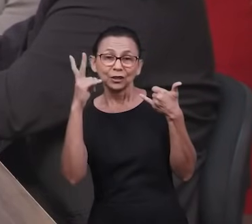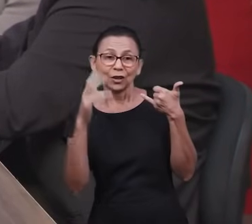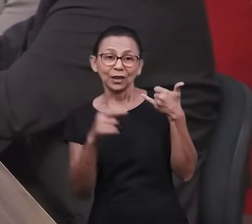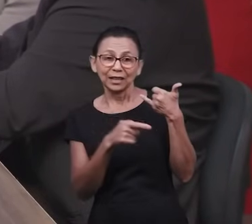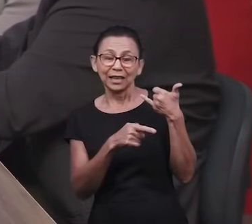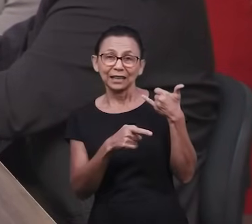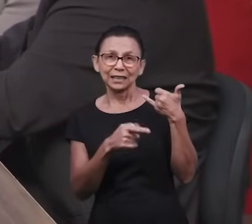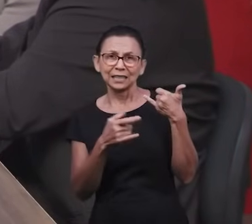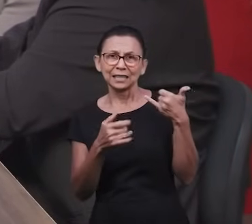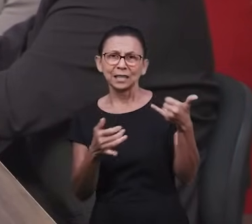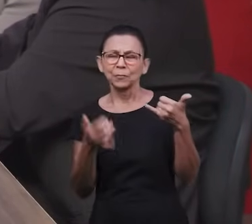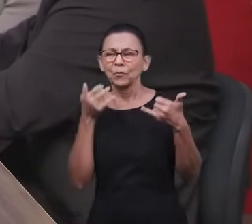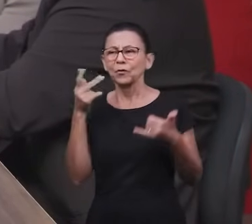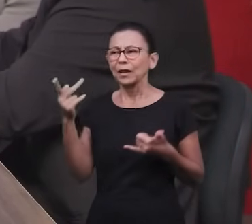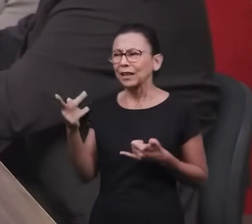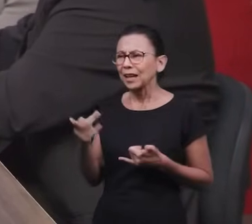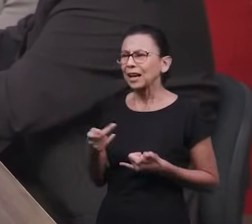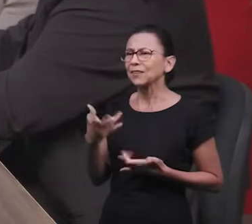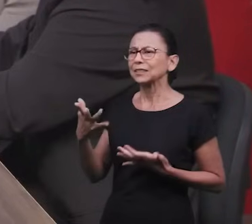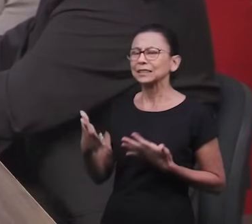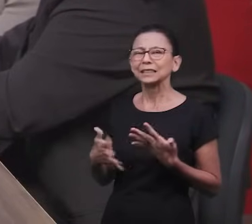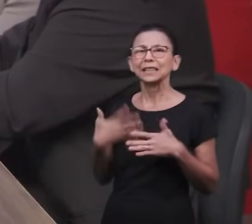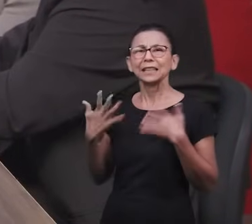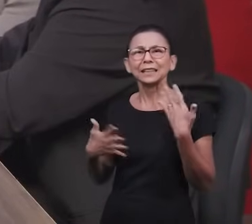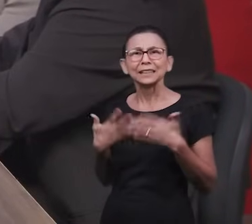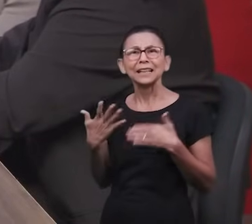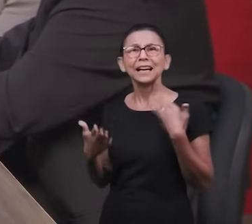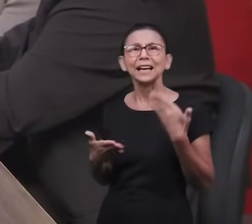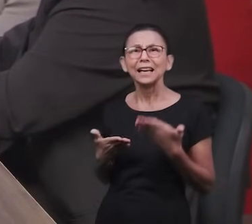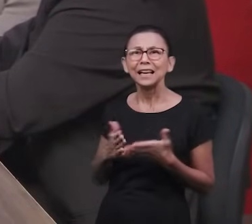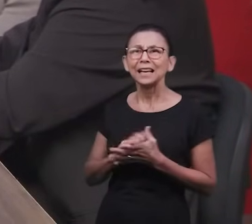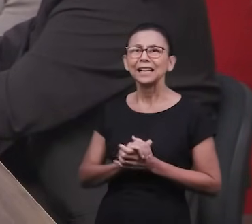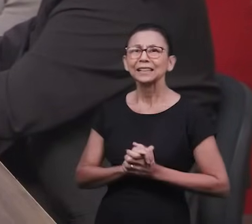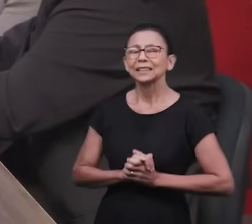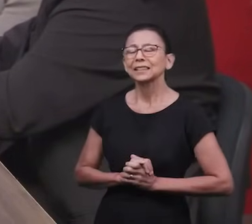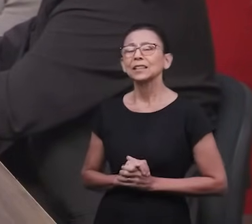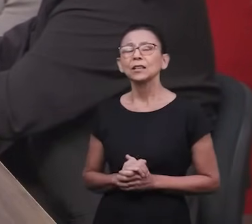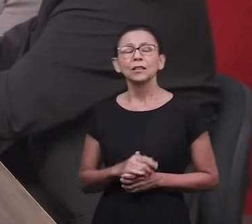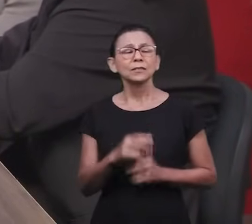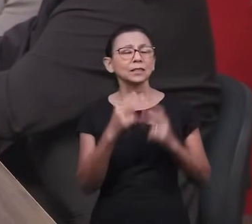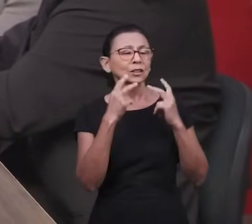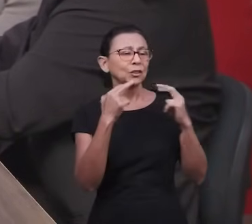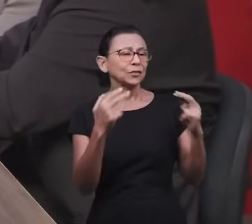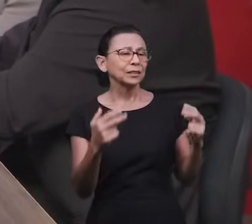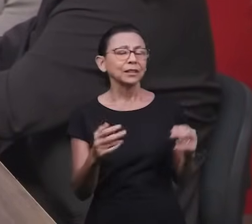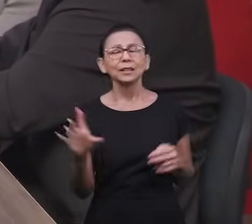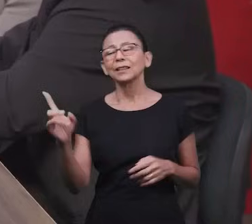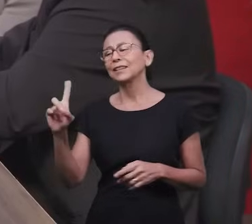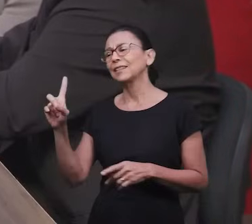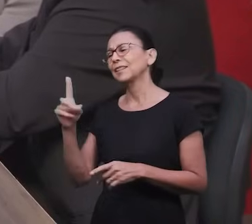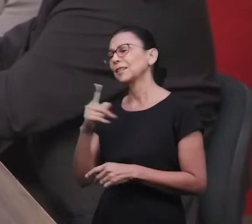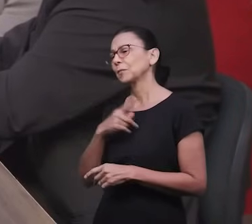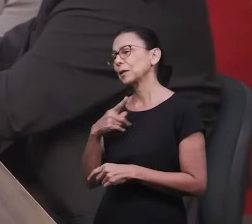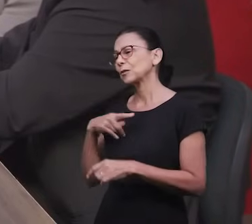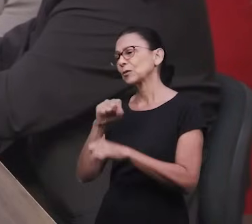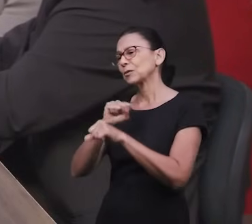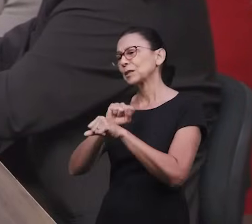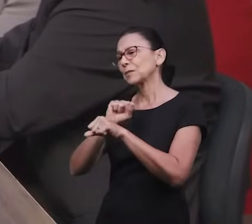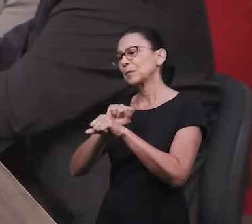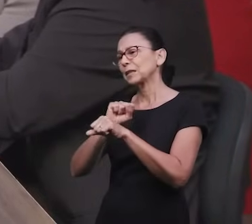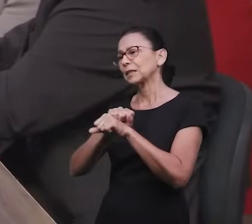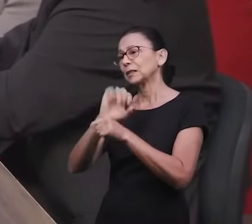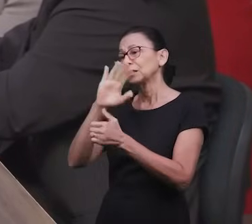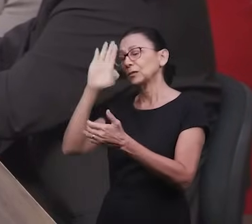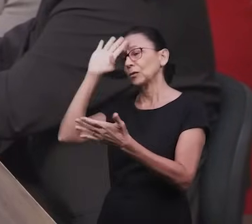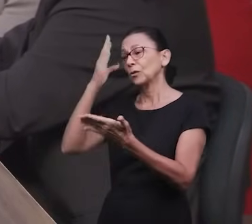ela ligava com muita alegria, confiante, com fé. Toda a novidade para nós hoje, não, pastor, ainda estou aguardando,